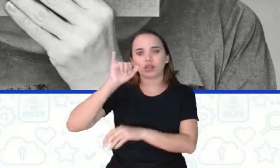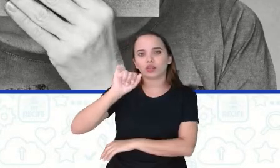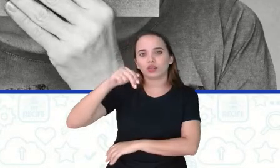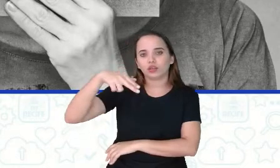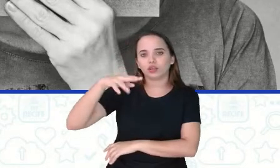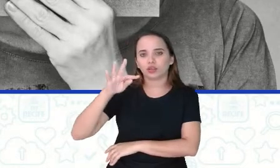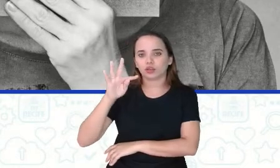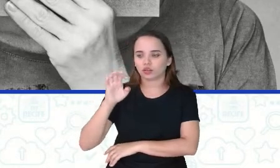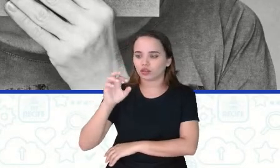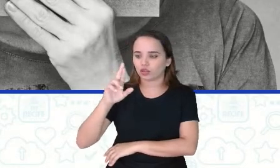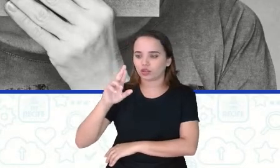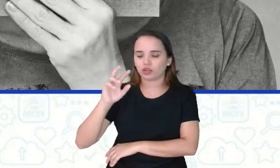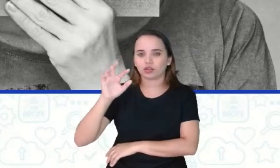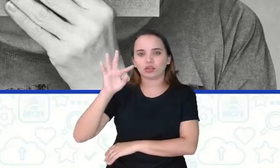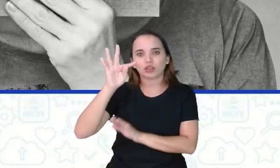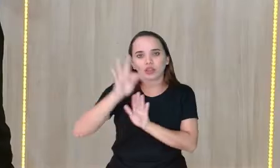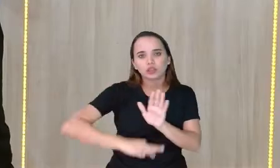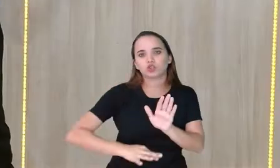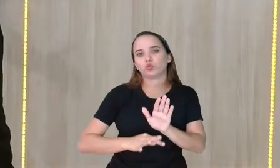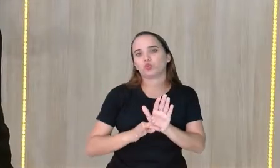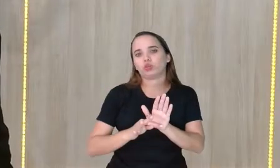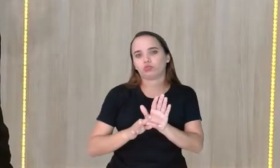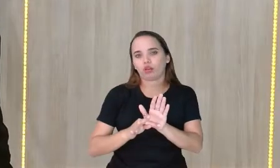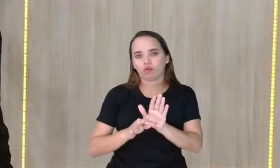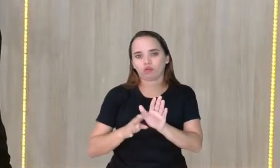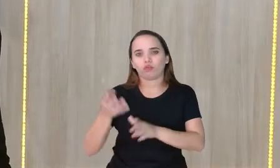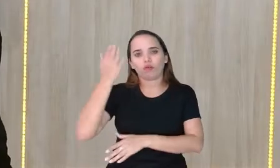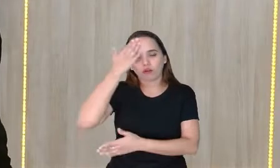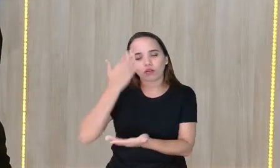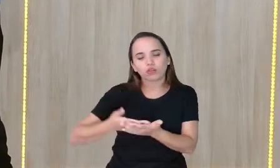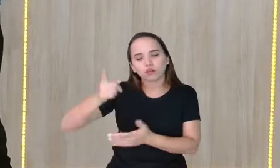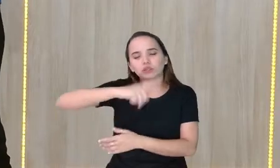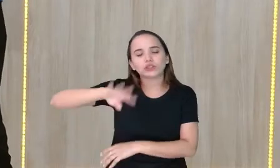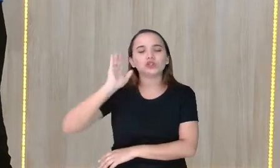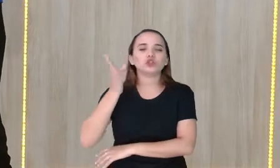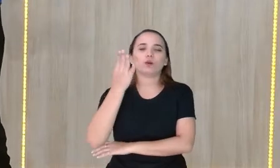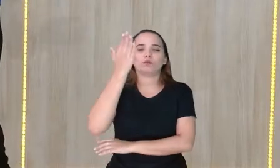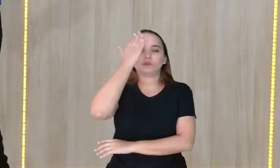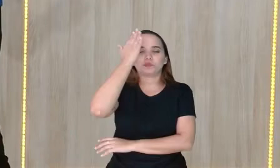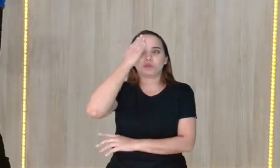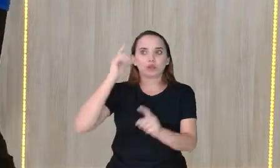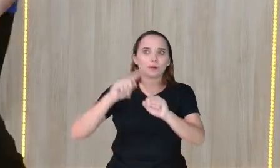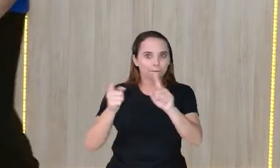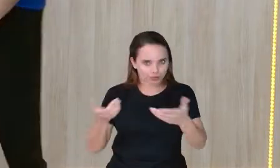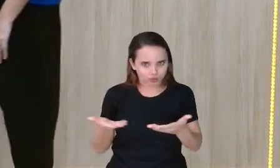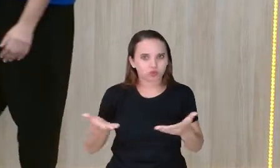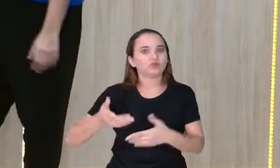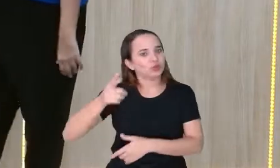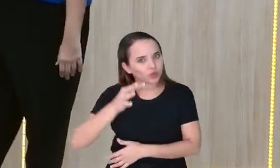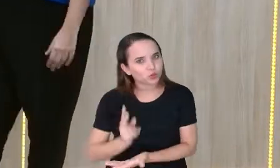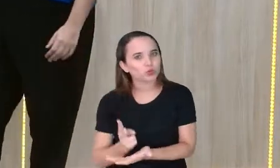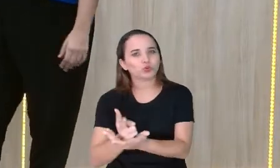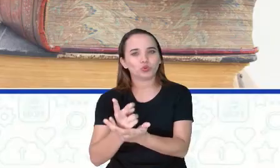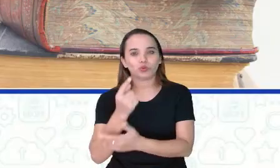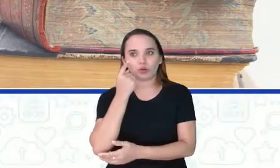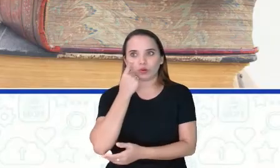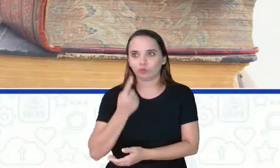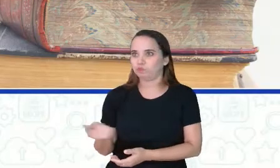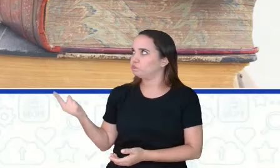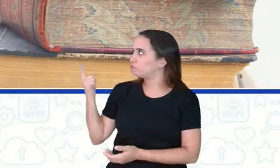viu. Tenho certeza que vocês já viram antes. Mas a gente vai aqui trabalhar novamente, tá? Então, ó.